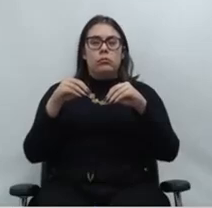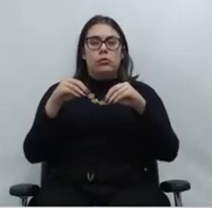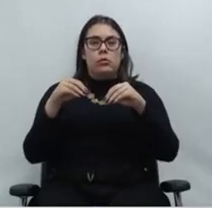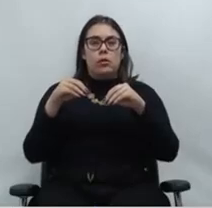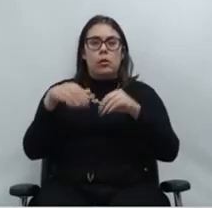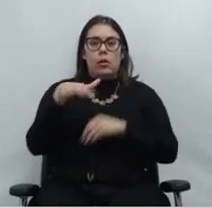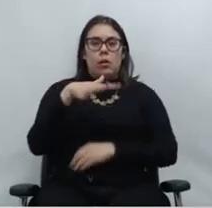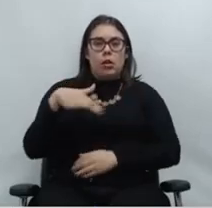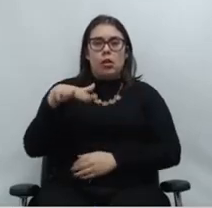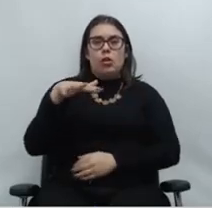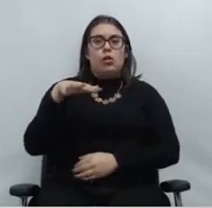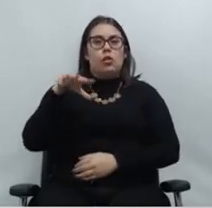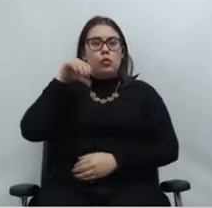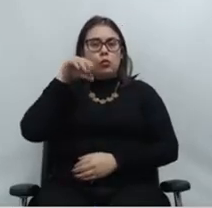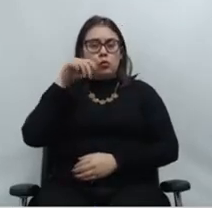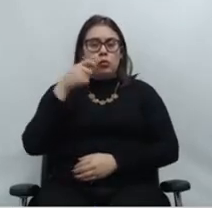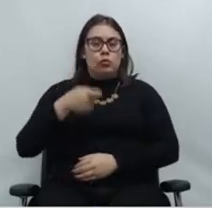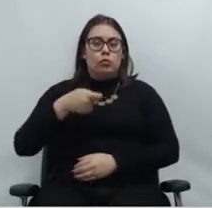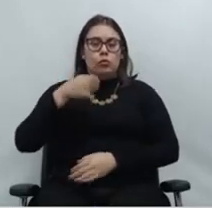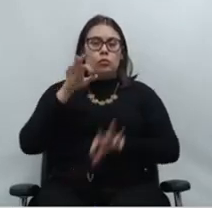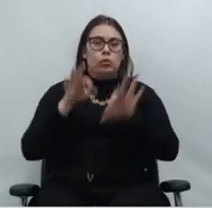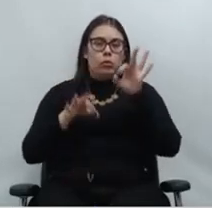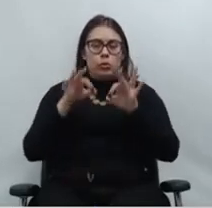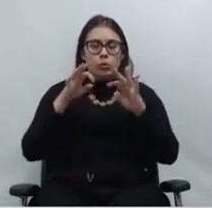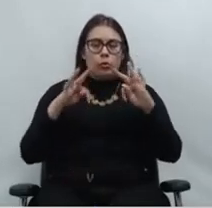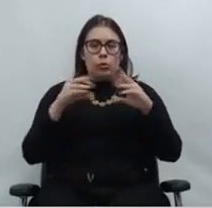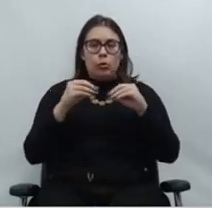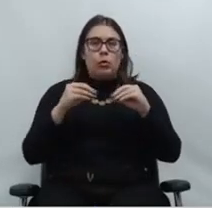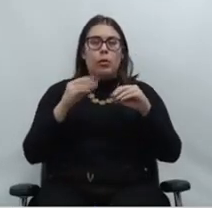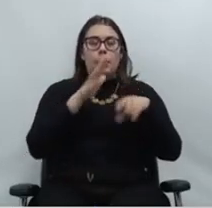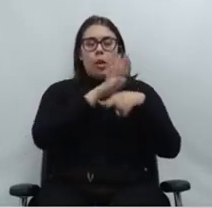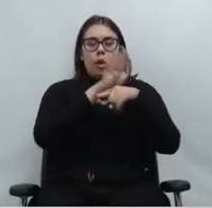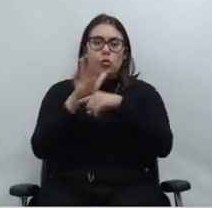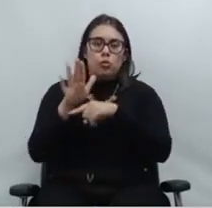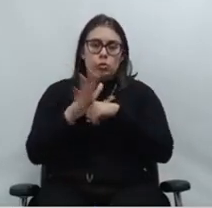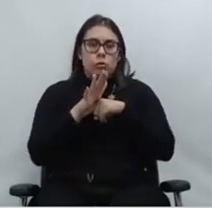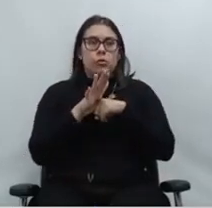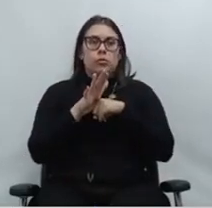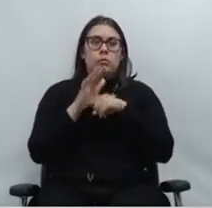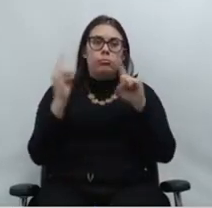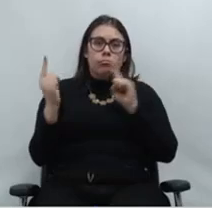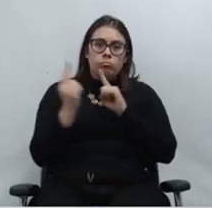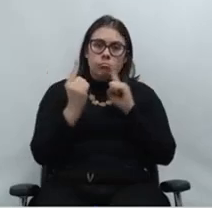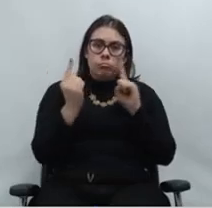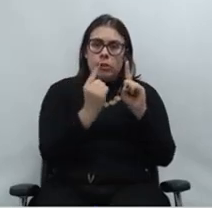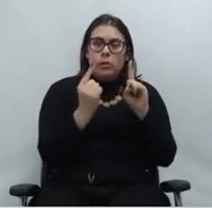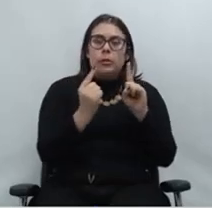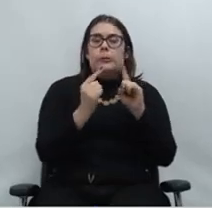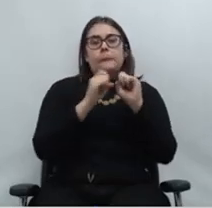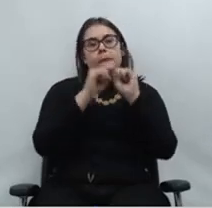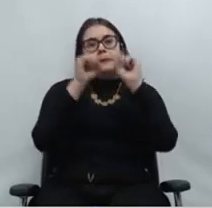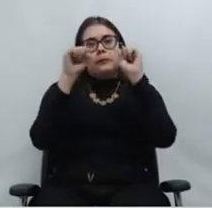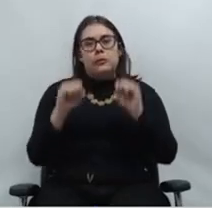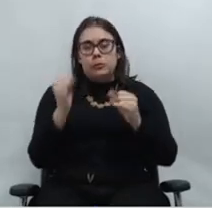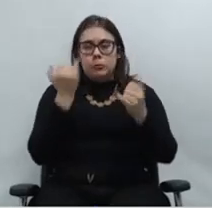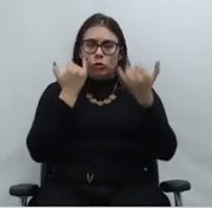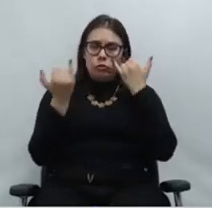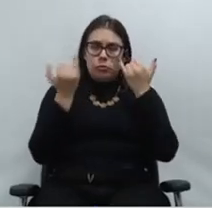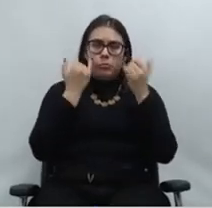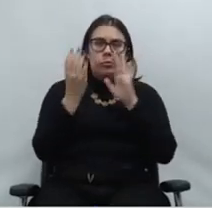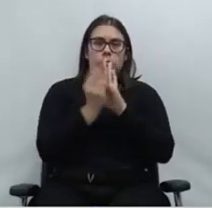o ChatGPT e Gemini, ambos com finalidade de contribuir para a automatização de determinadas tarefas e sistematização de dados,